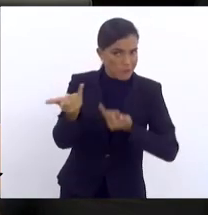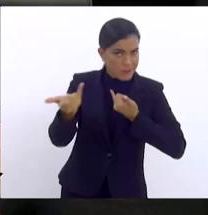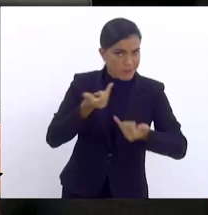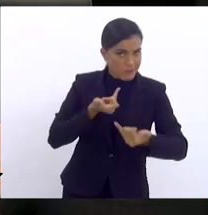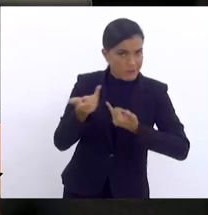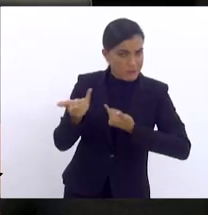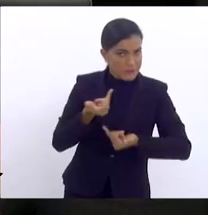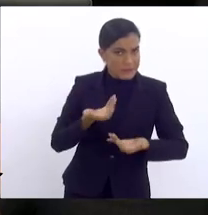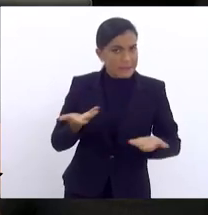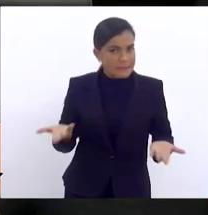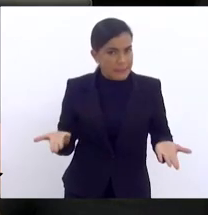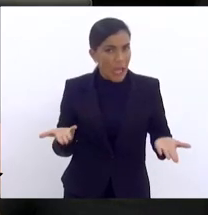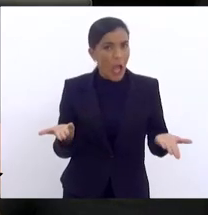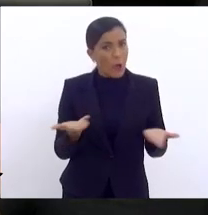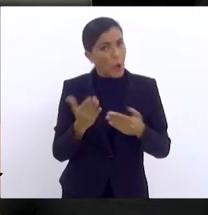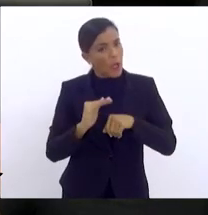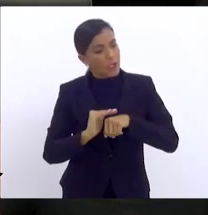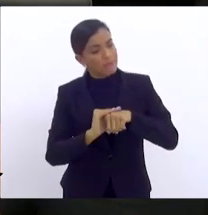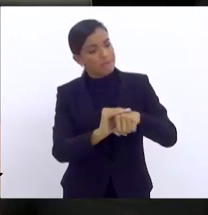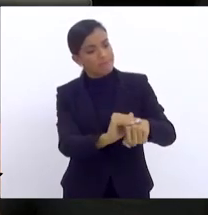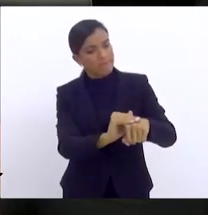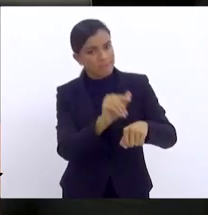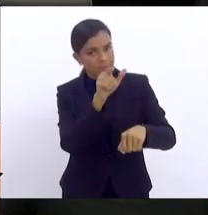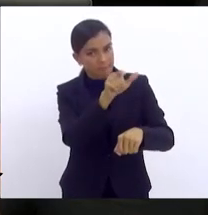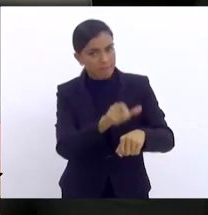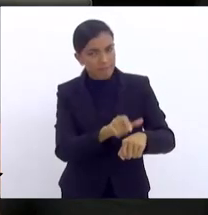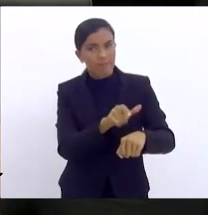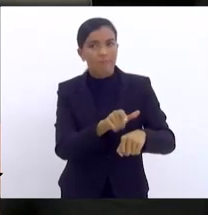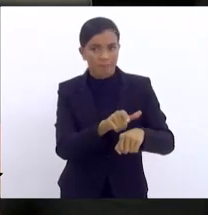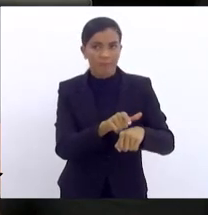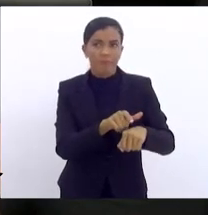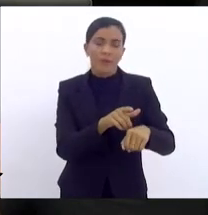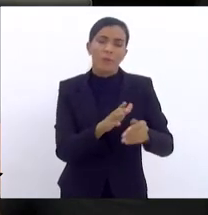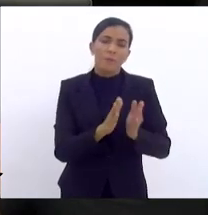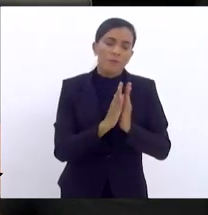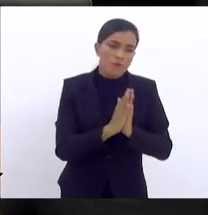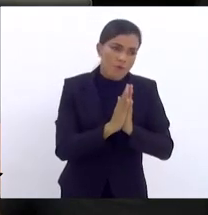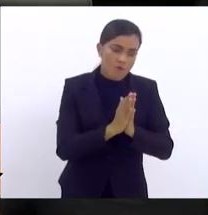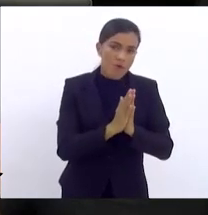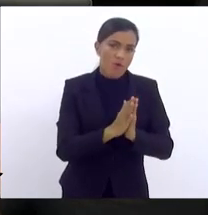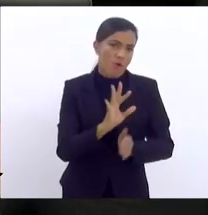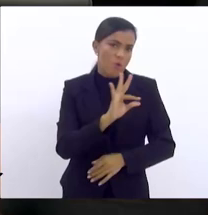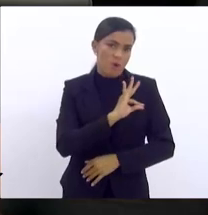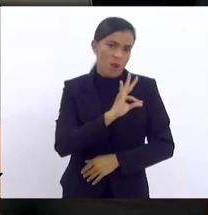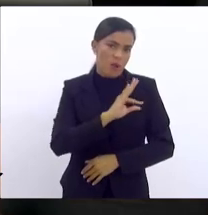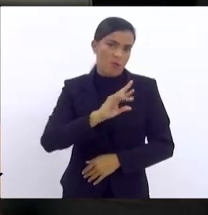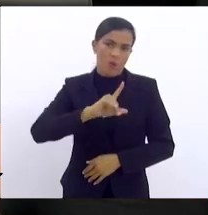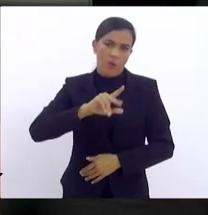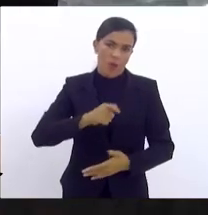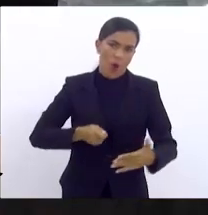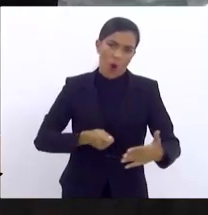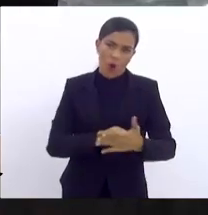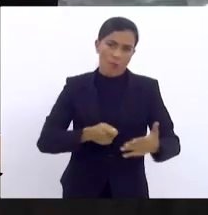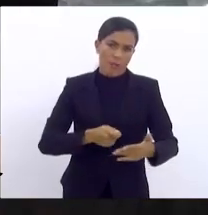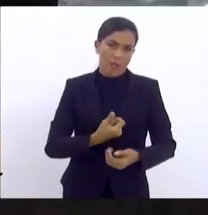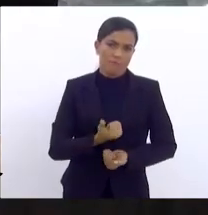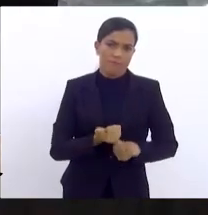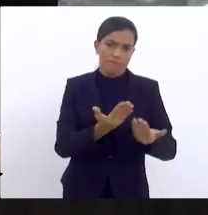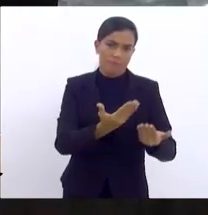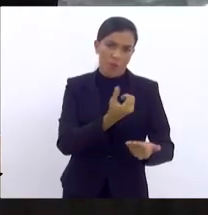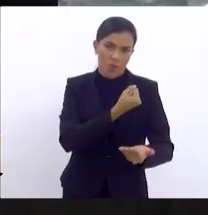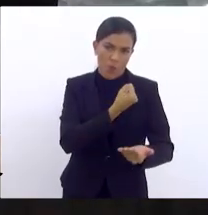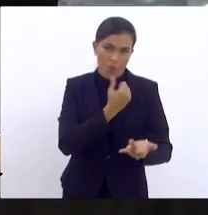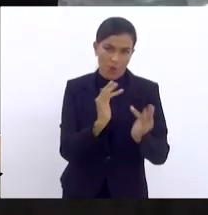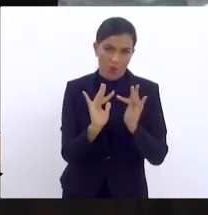Então pedi para que o senhor leve ao porque com certeza o policial não é obrigado a dar o seu telefone